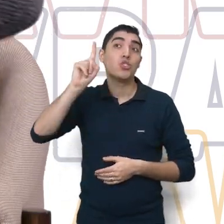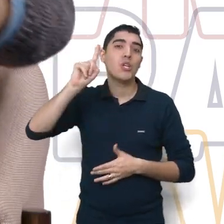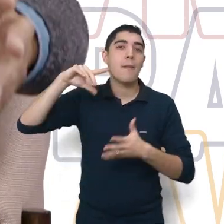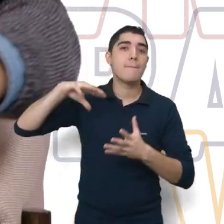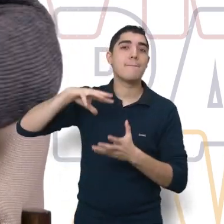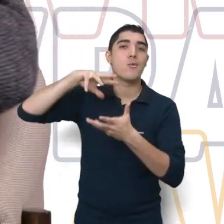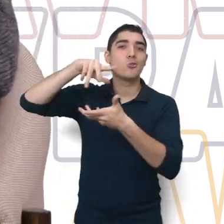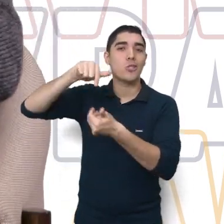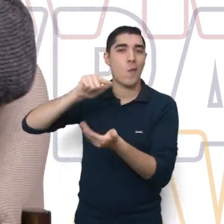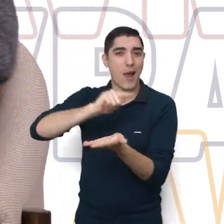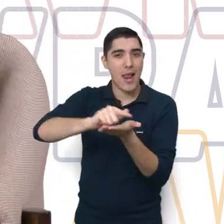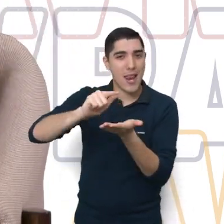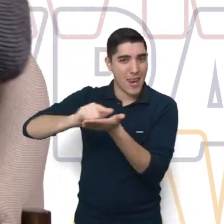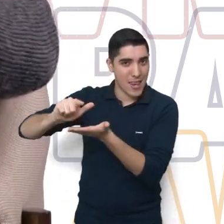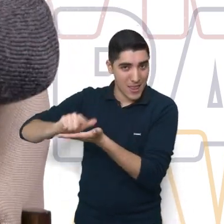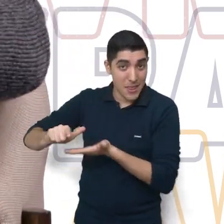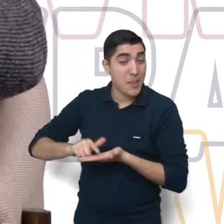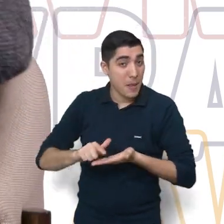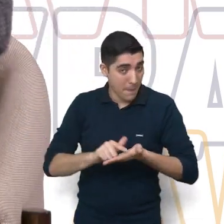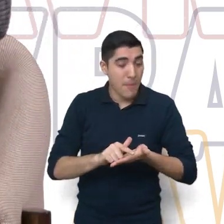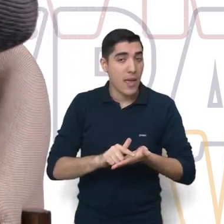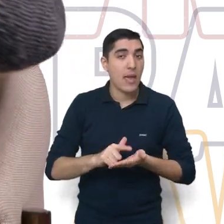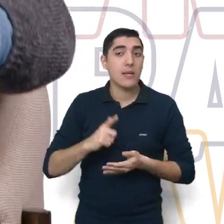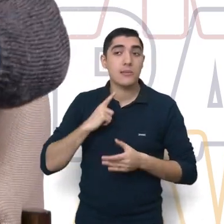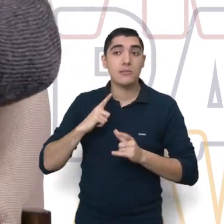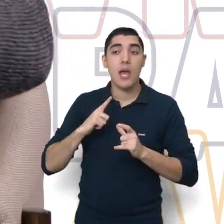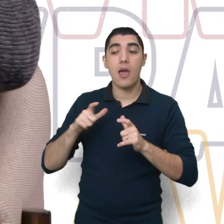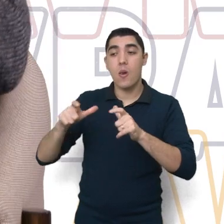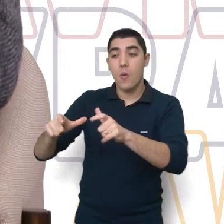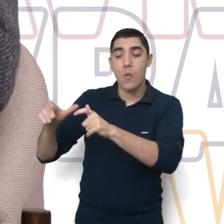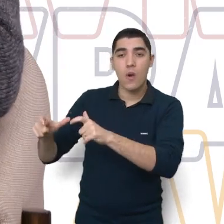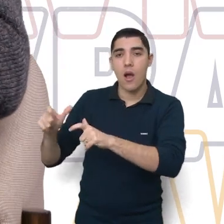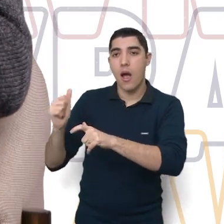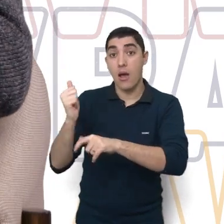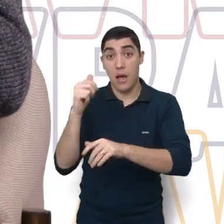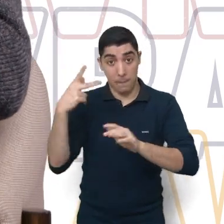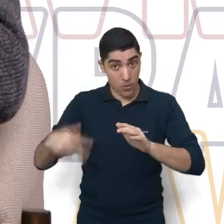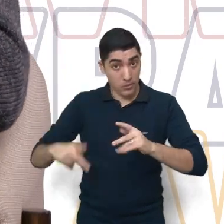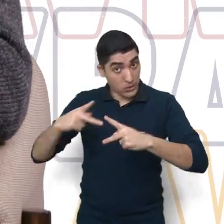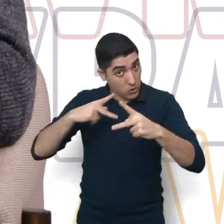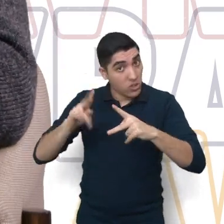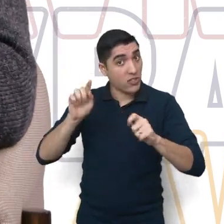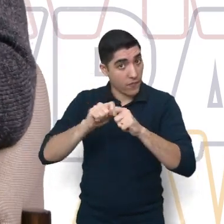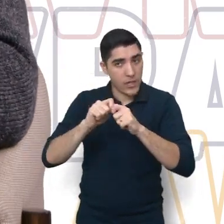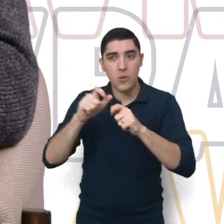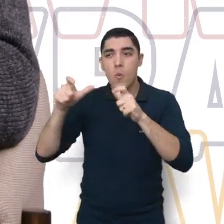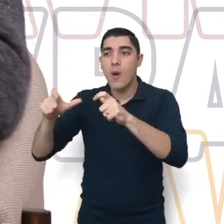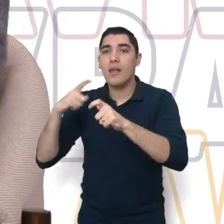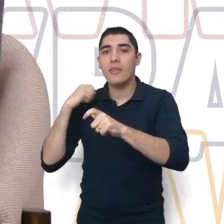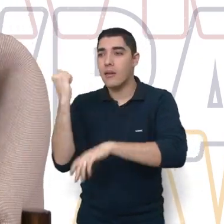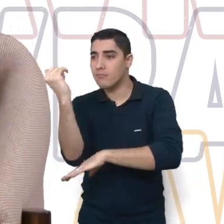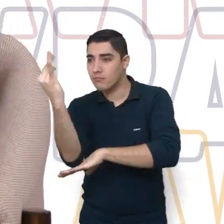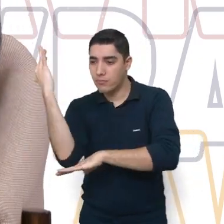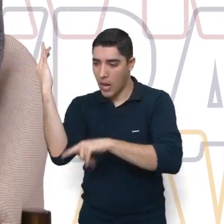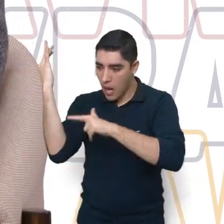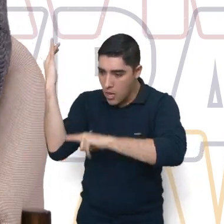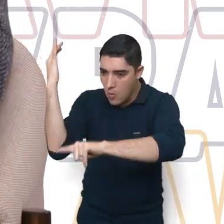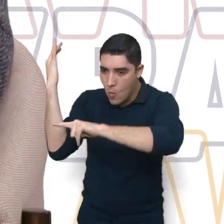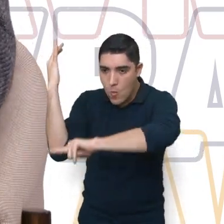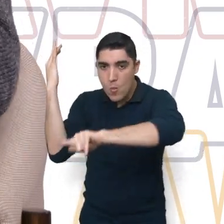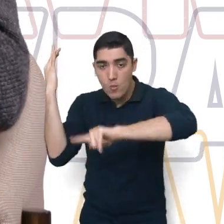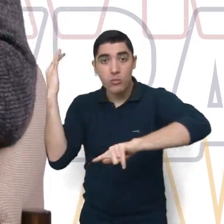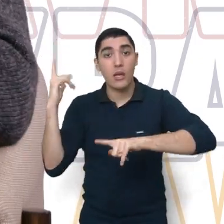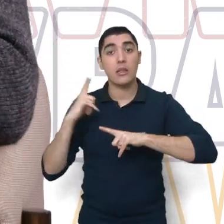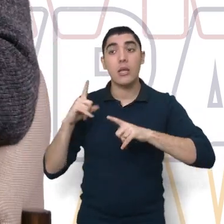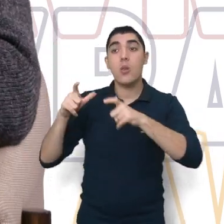fizemos uma ação de limpeza de matas ciliares dentes São José dos Campos né onde